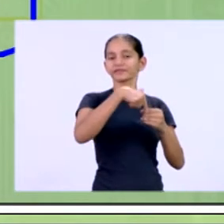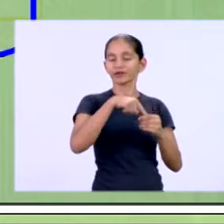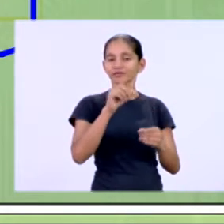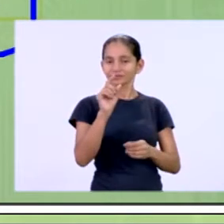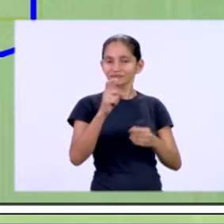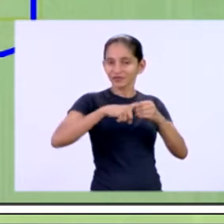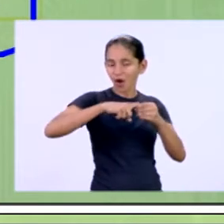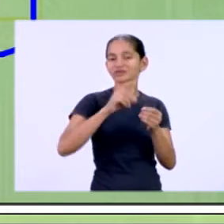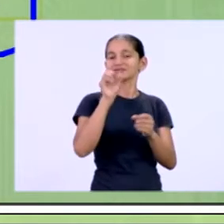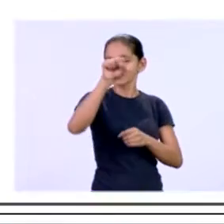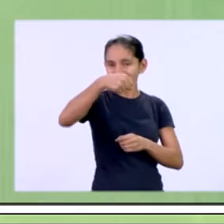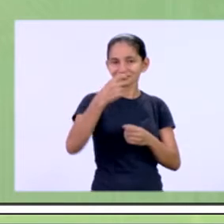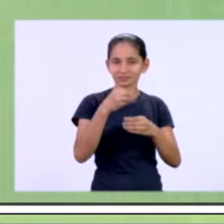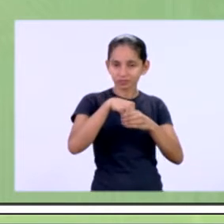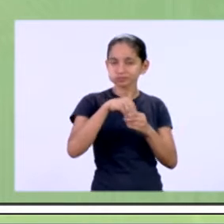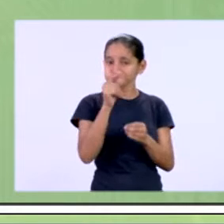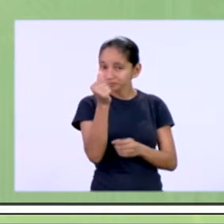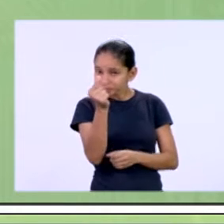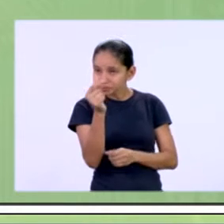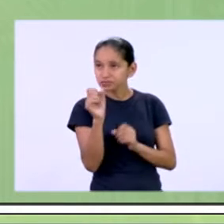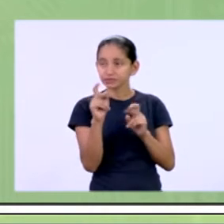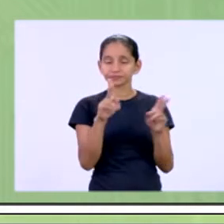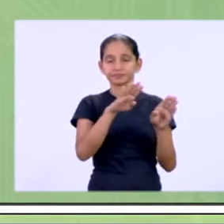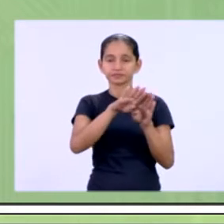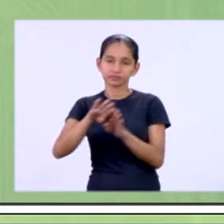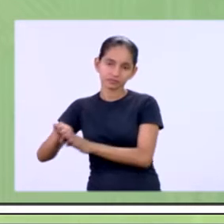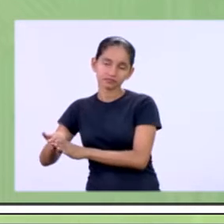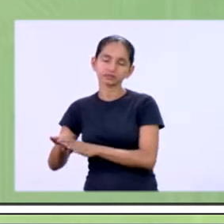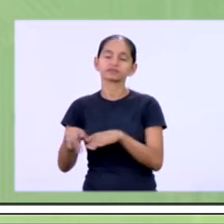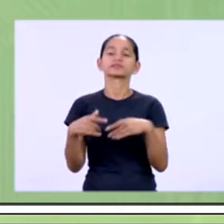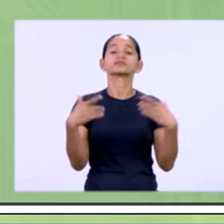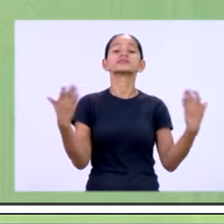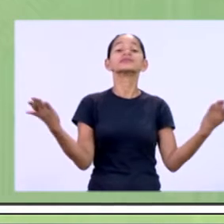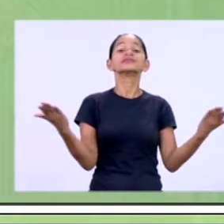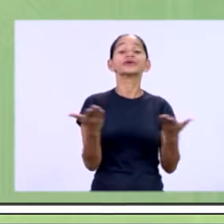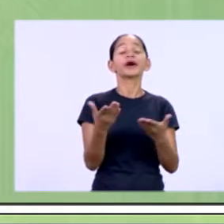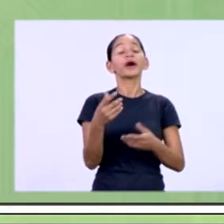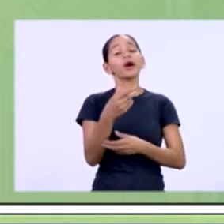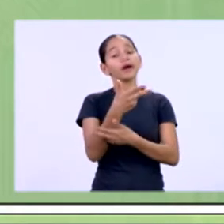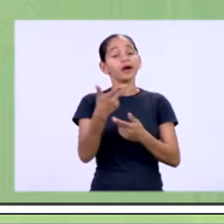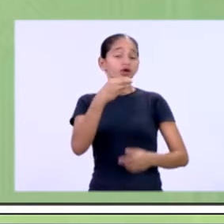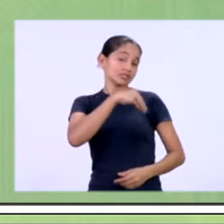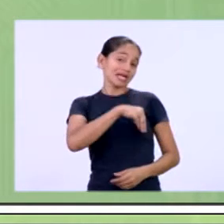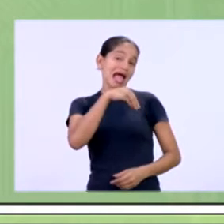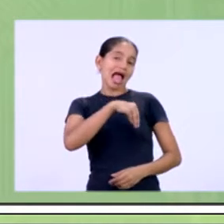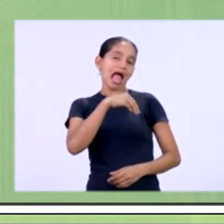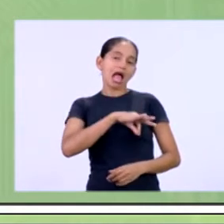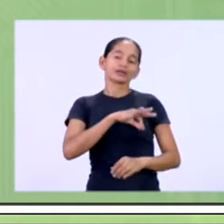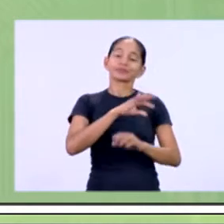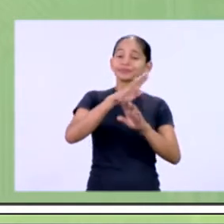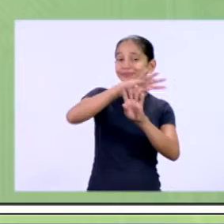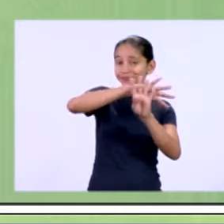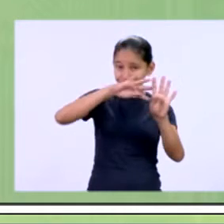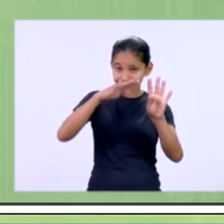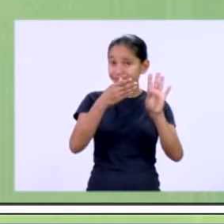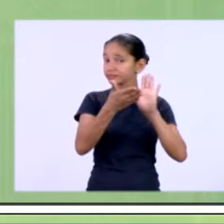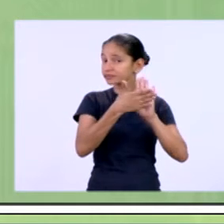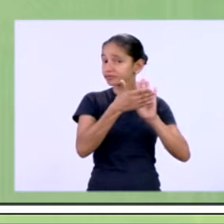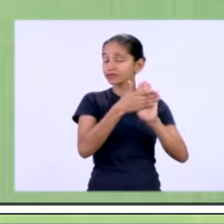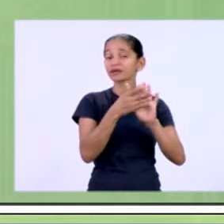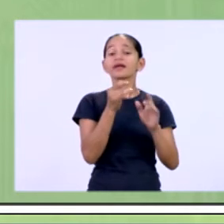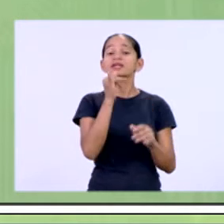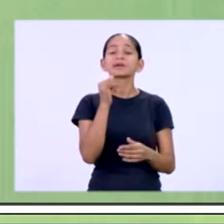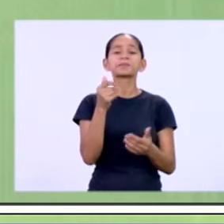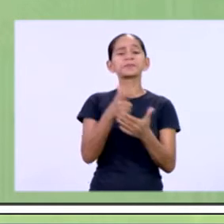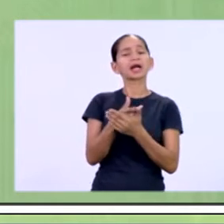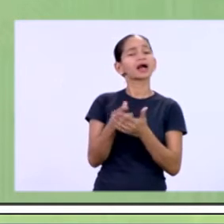130.910,60. Fechado? Vamos lá. E a contribuição sobre a folha? No Simples Nacional, a contribuição não paga,